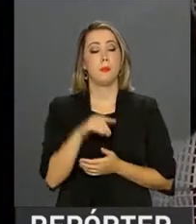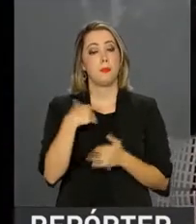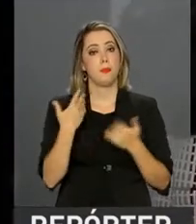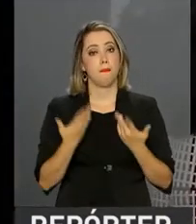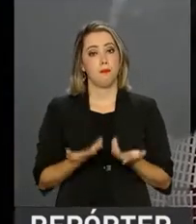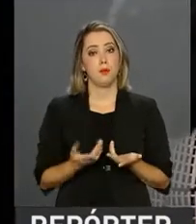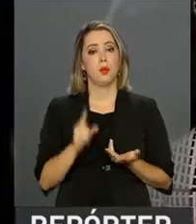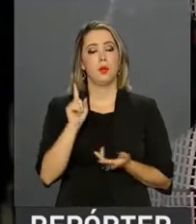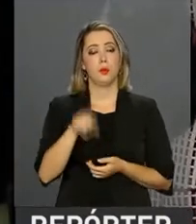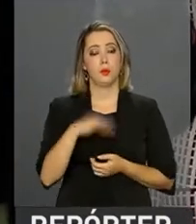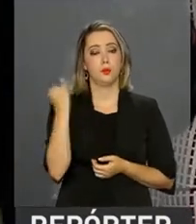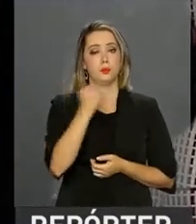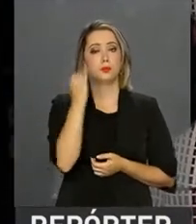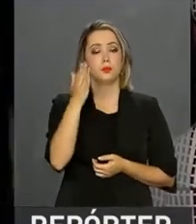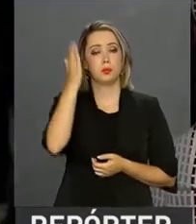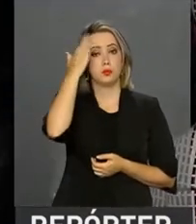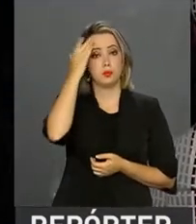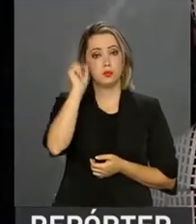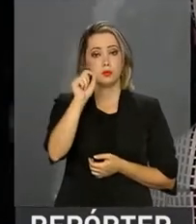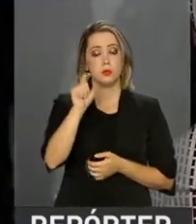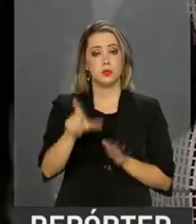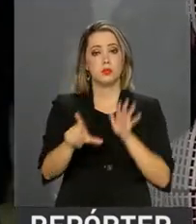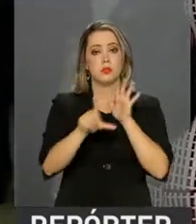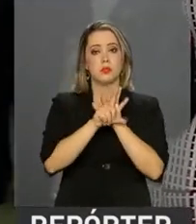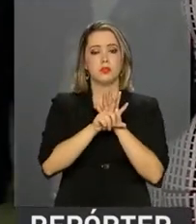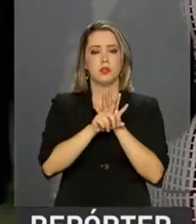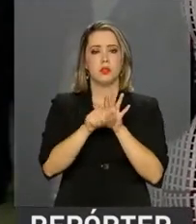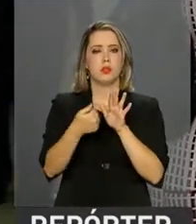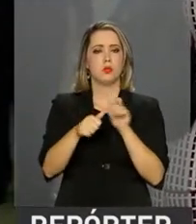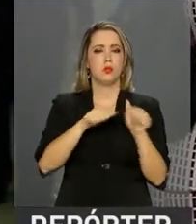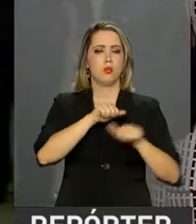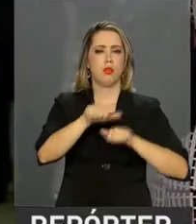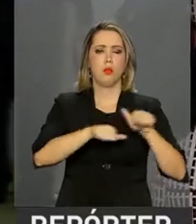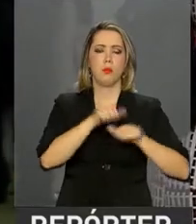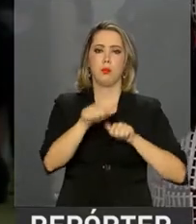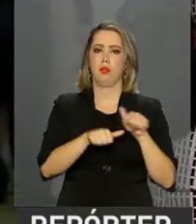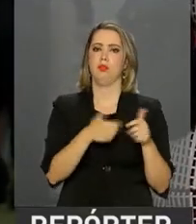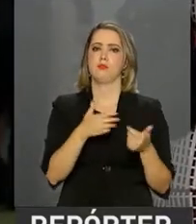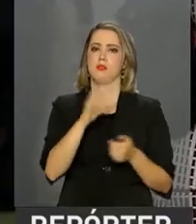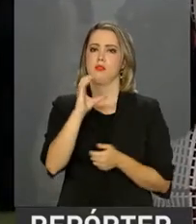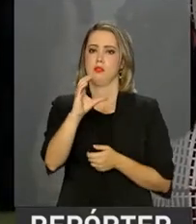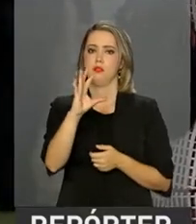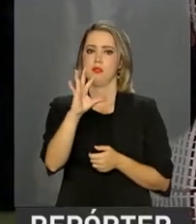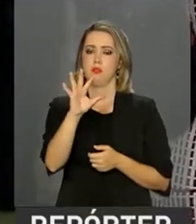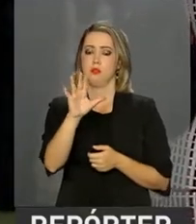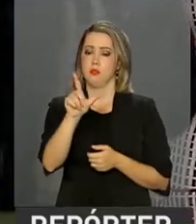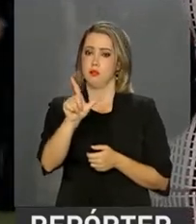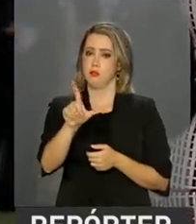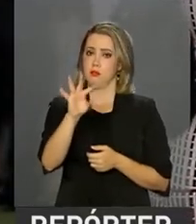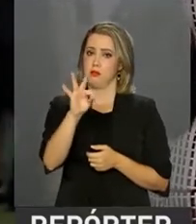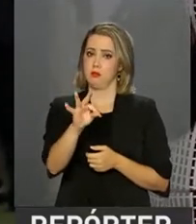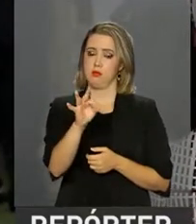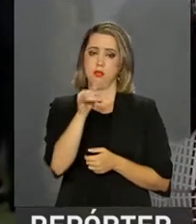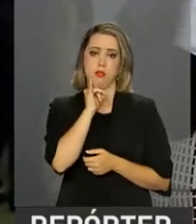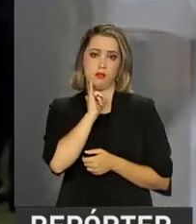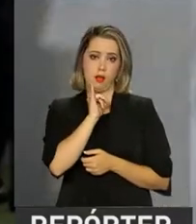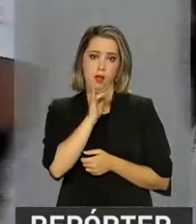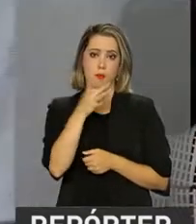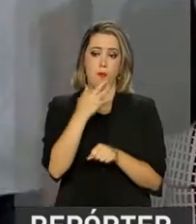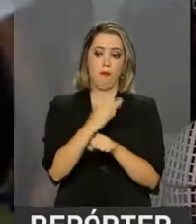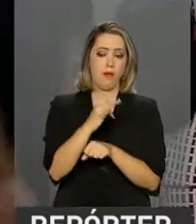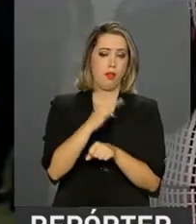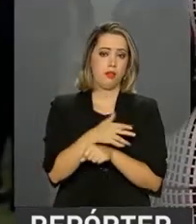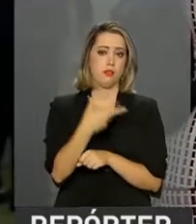Agora, um fato importante, esse projeto de lei não altera os pilares da CLT, como por exemplo, férias anuais remuneradas de